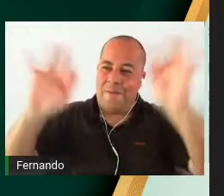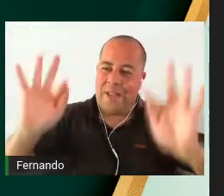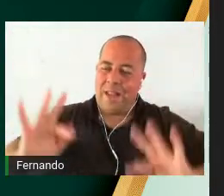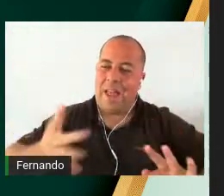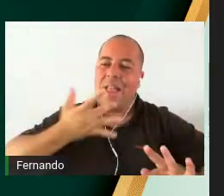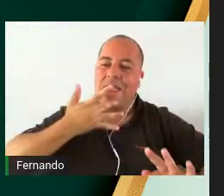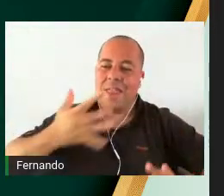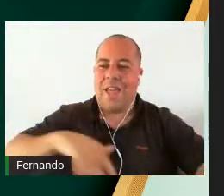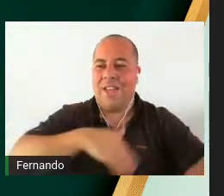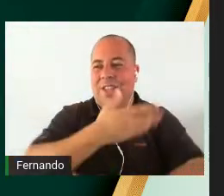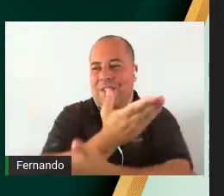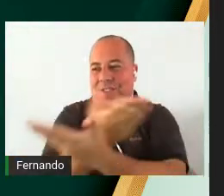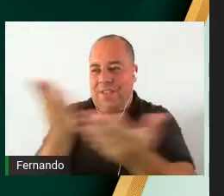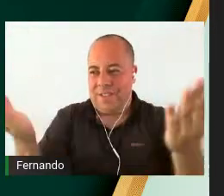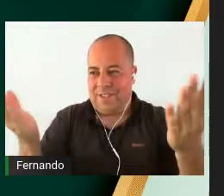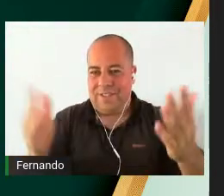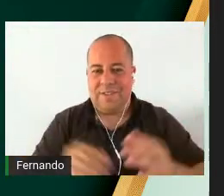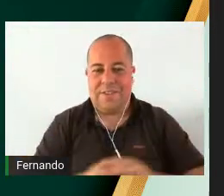todos nós.